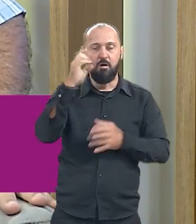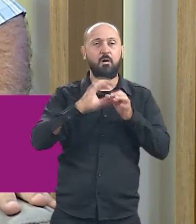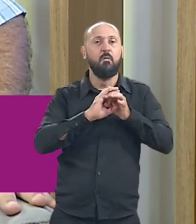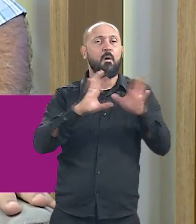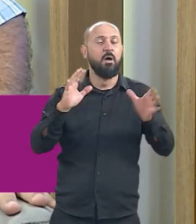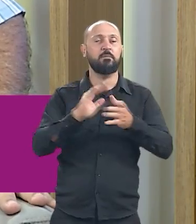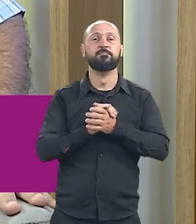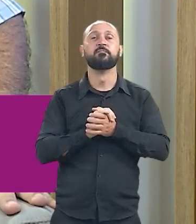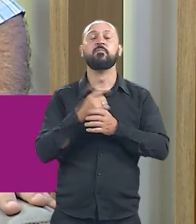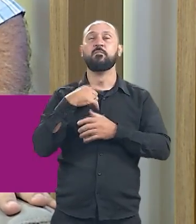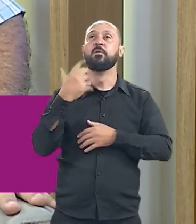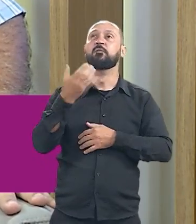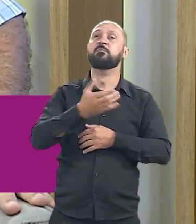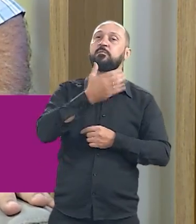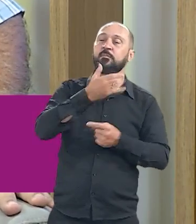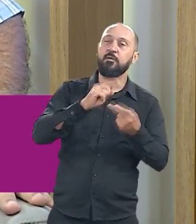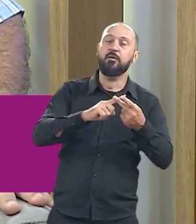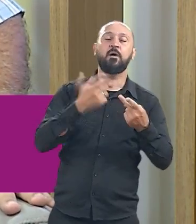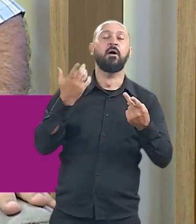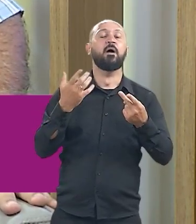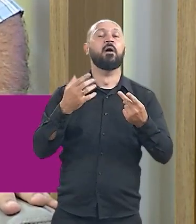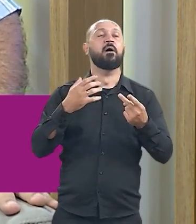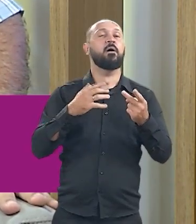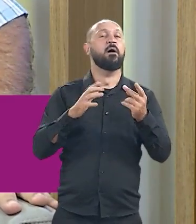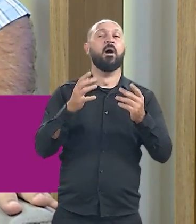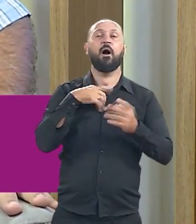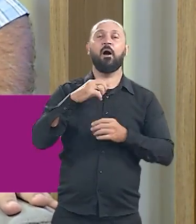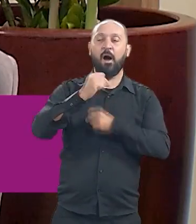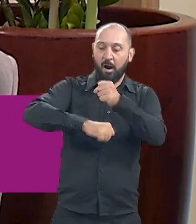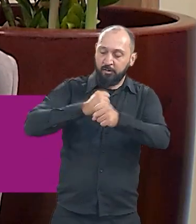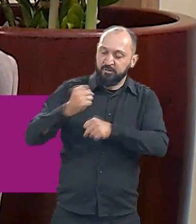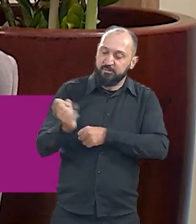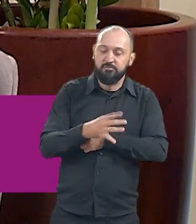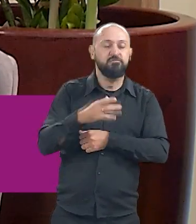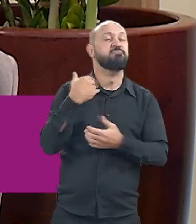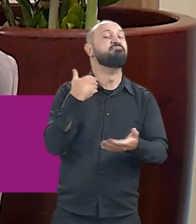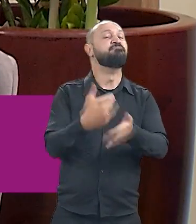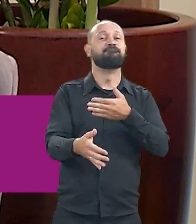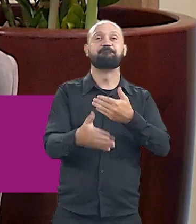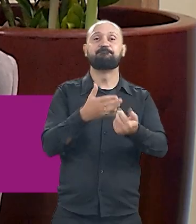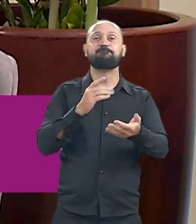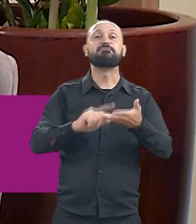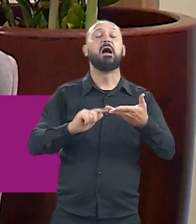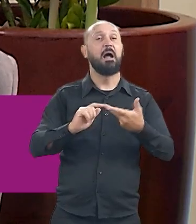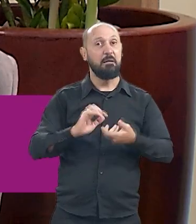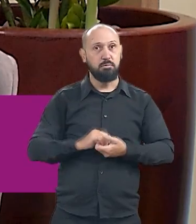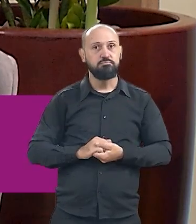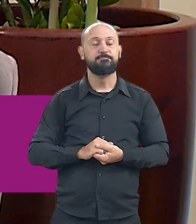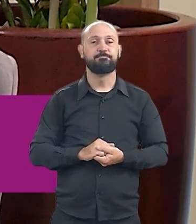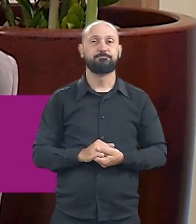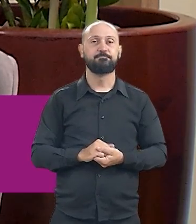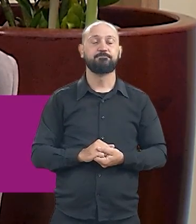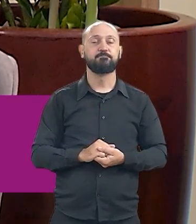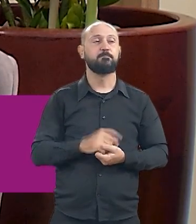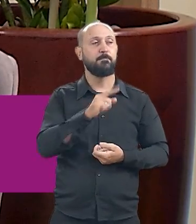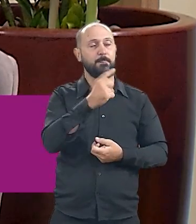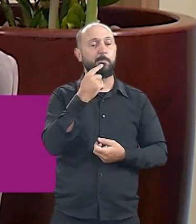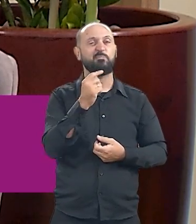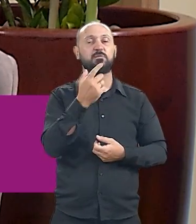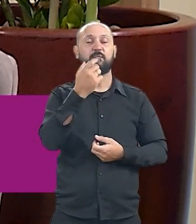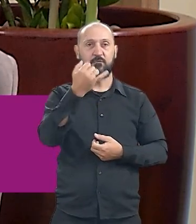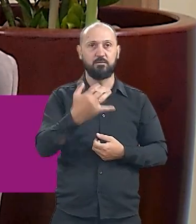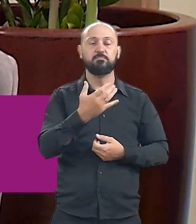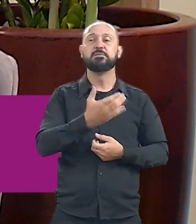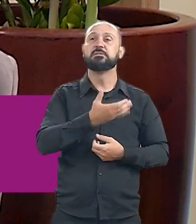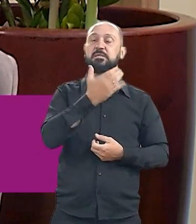Novo, 24 horas, 365 dias por ano. O senhor citou Natal e Ano Novo. Nós estamos, então, numa data